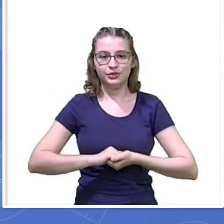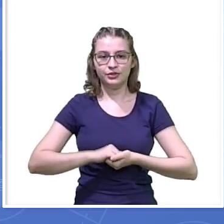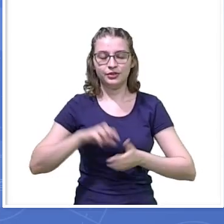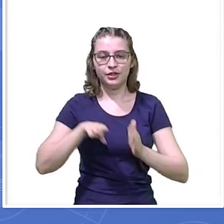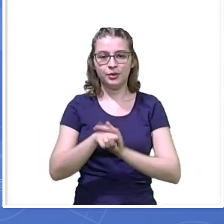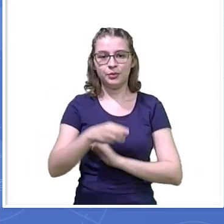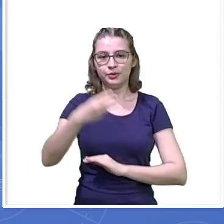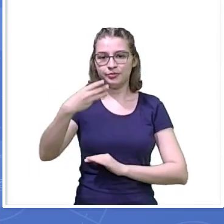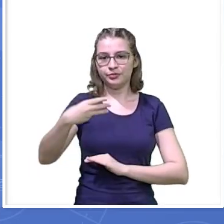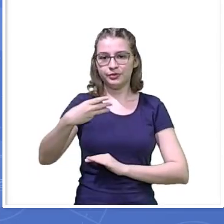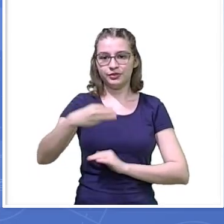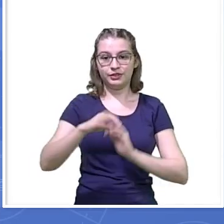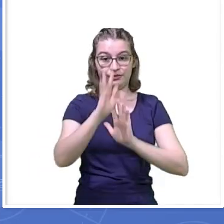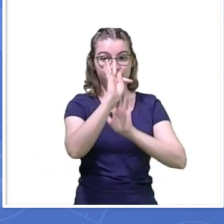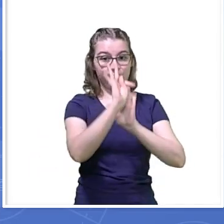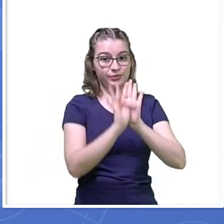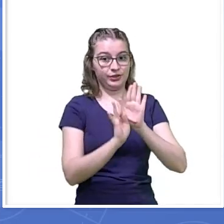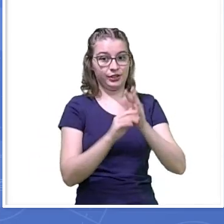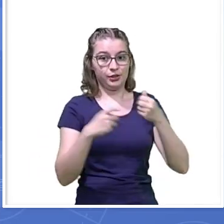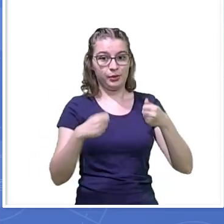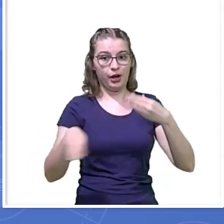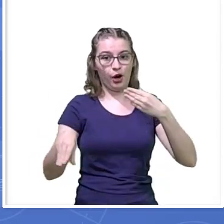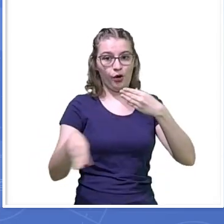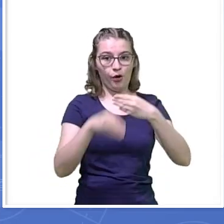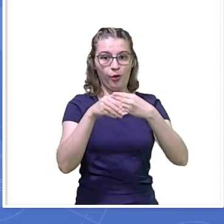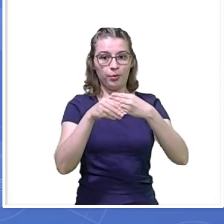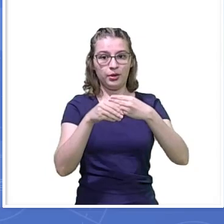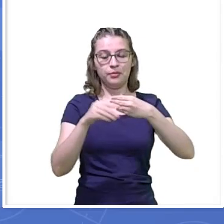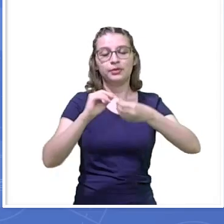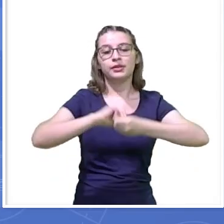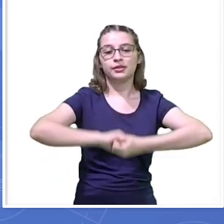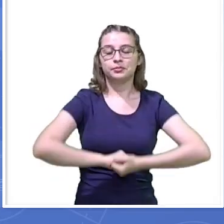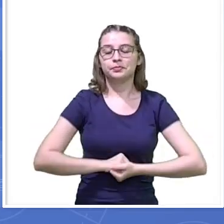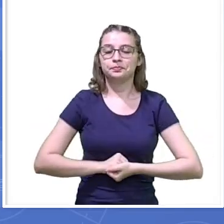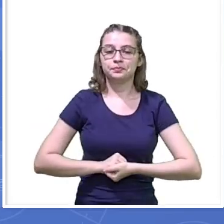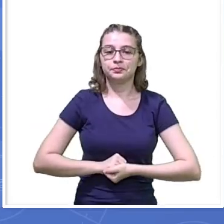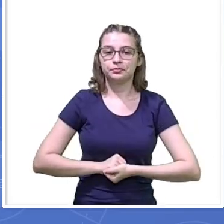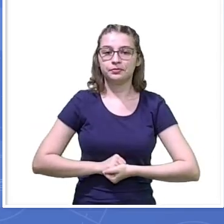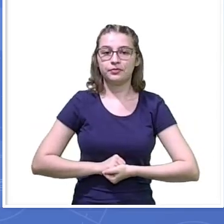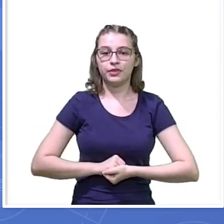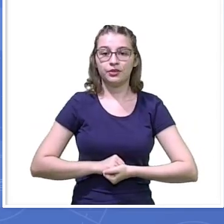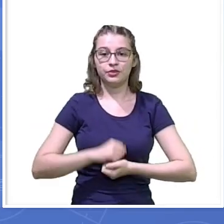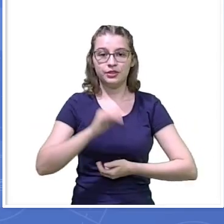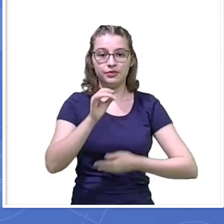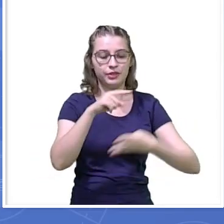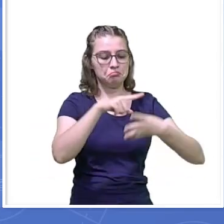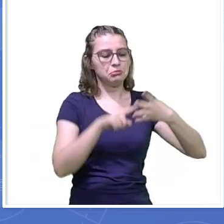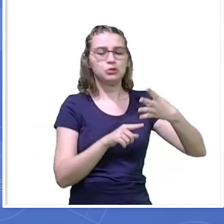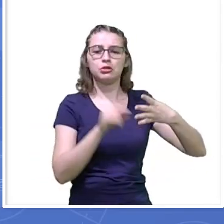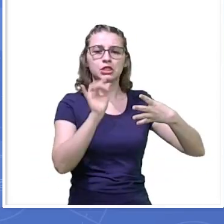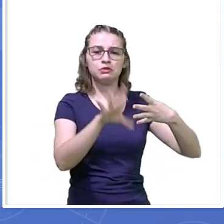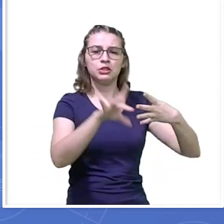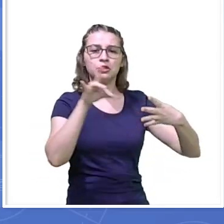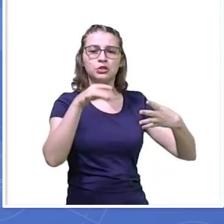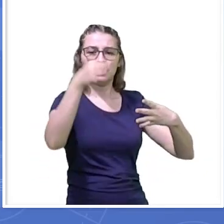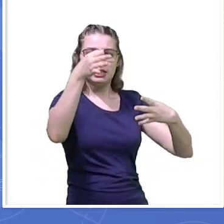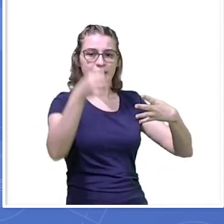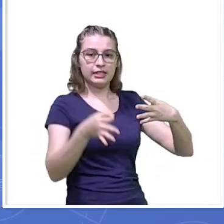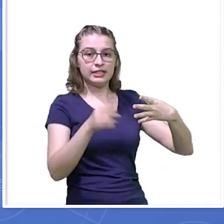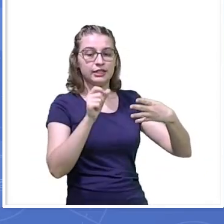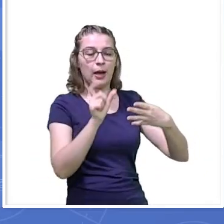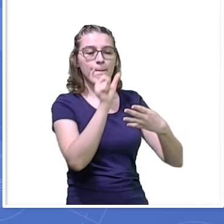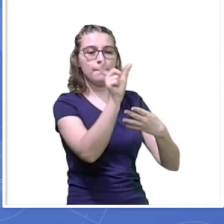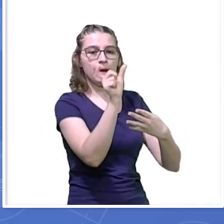Temos aí esse texto, né, onde você tem que marcar a alternativa correta que preenche, né,